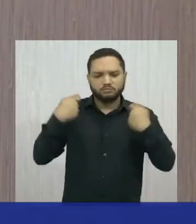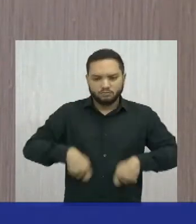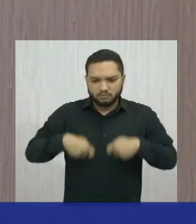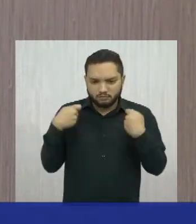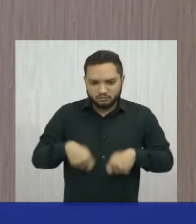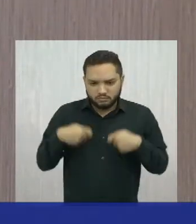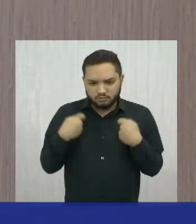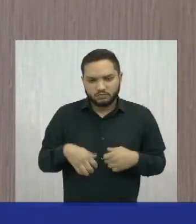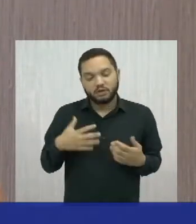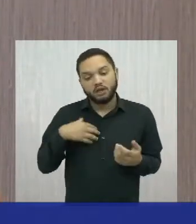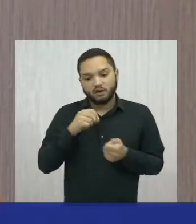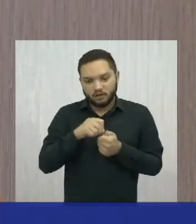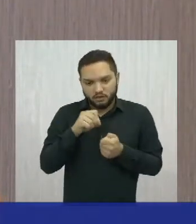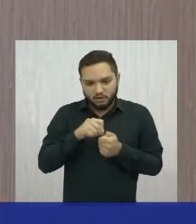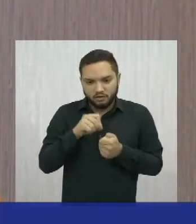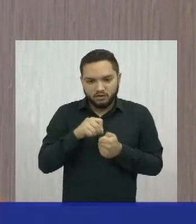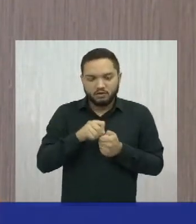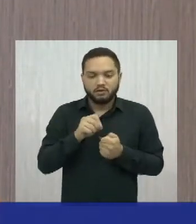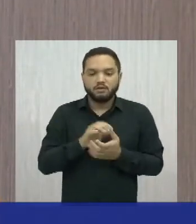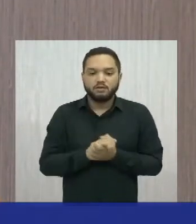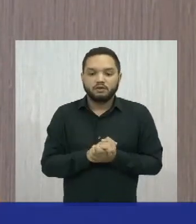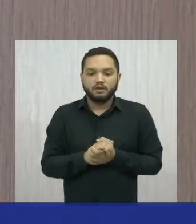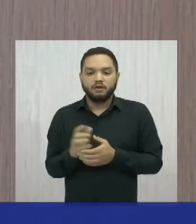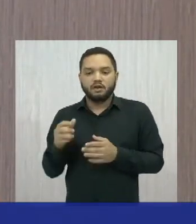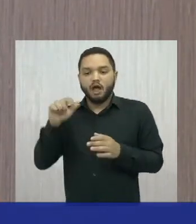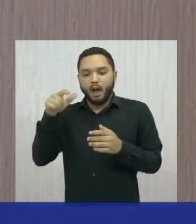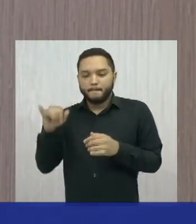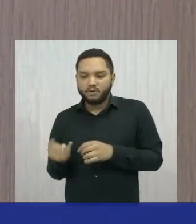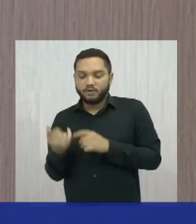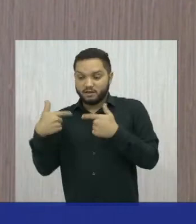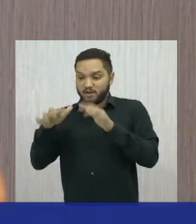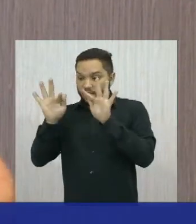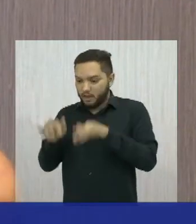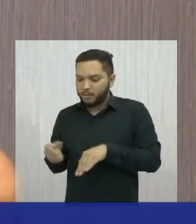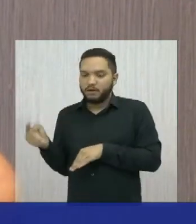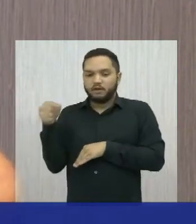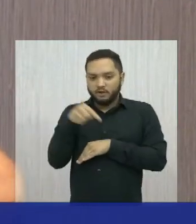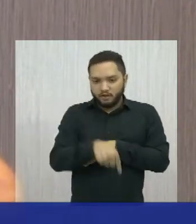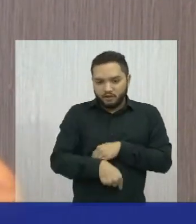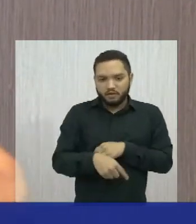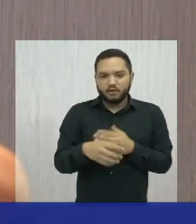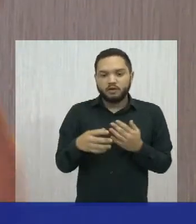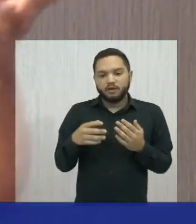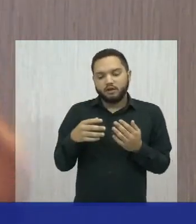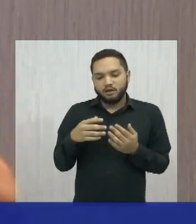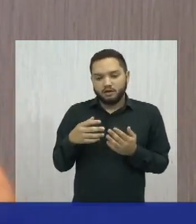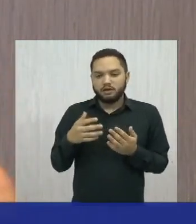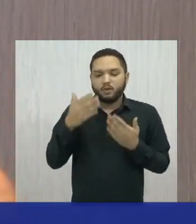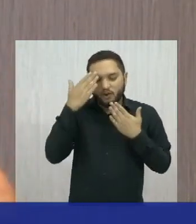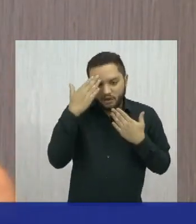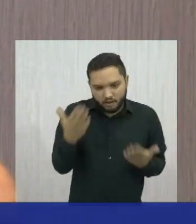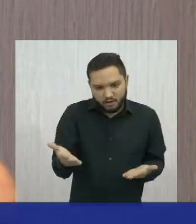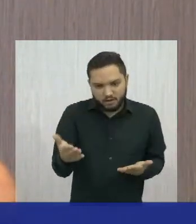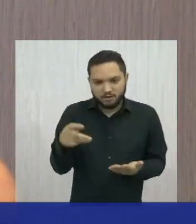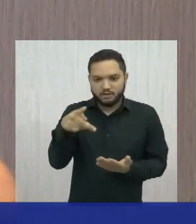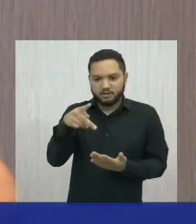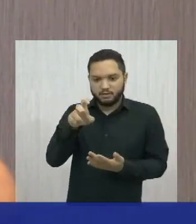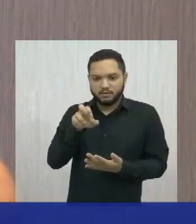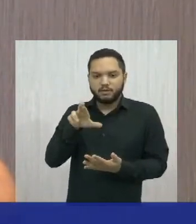foi isso que eu fiz, aproveitei a minha vinda para o trabalho e fiquei observando as pessoas em que a gente pode ter acesso. Eu agradeço seu